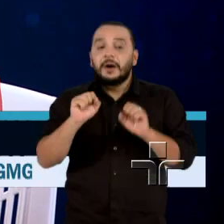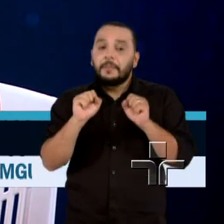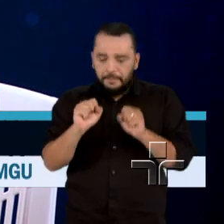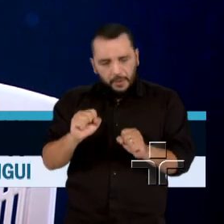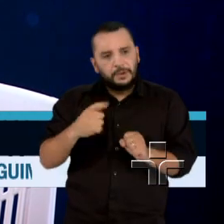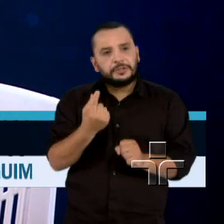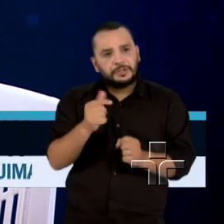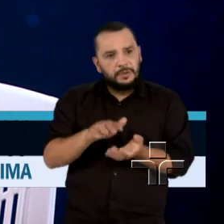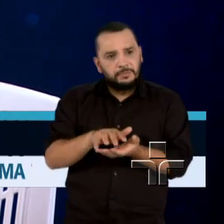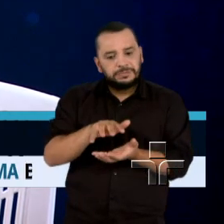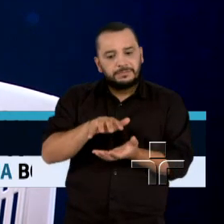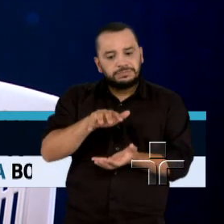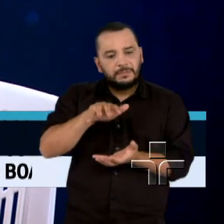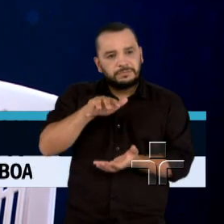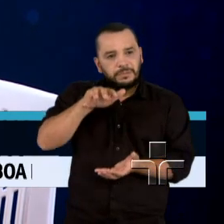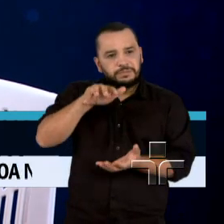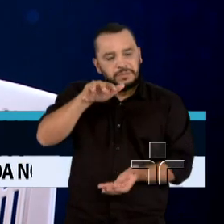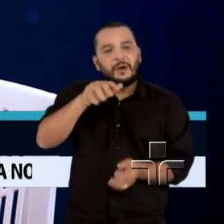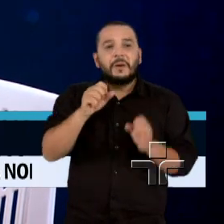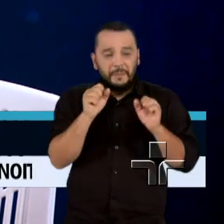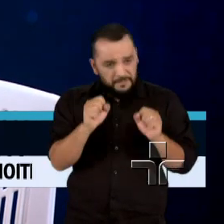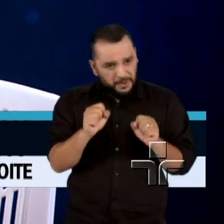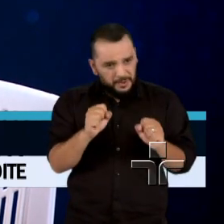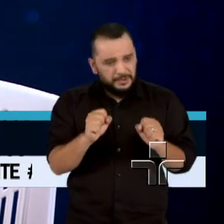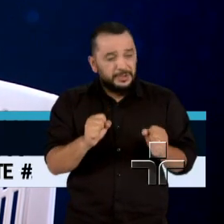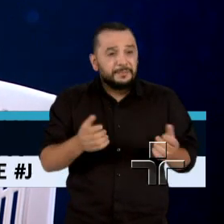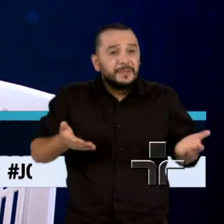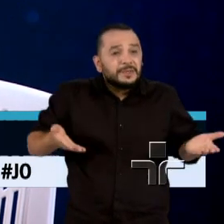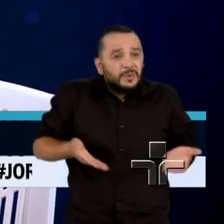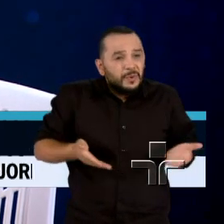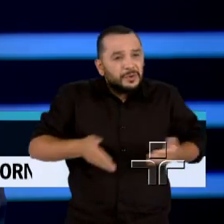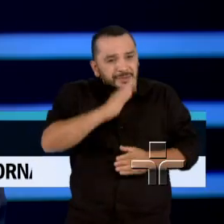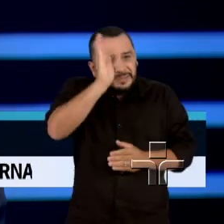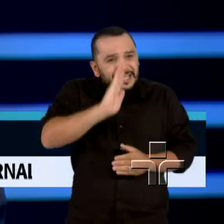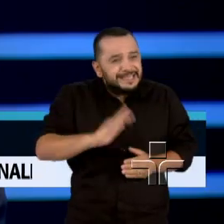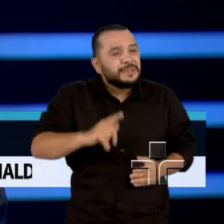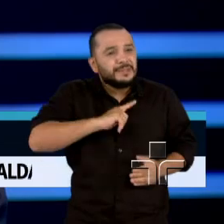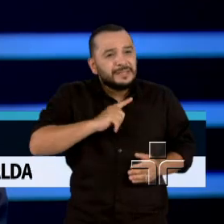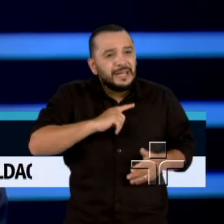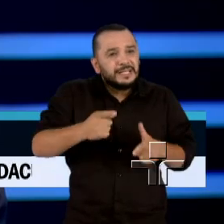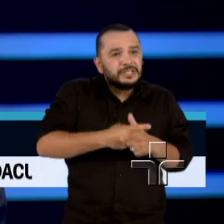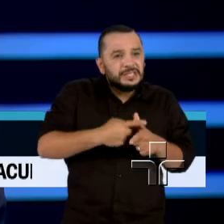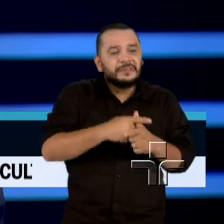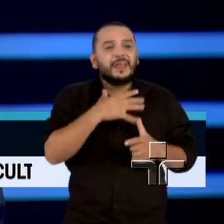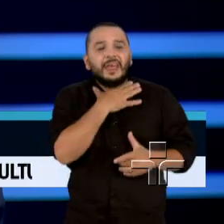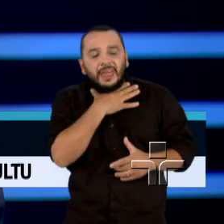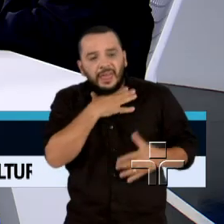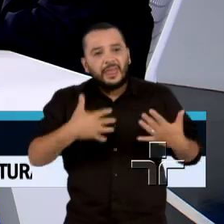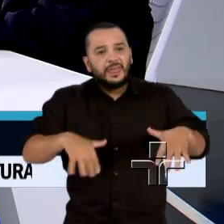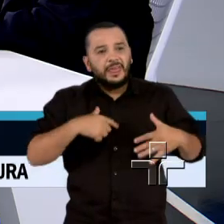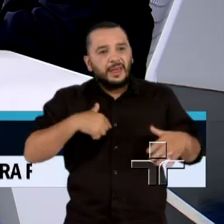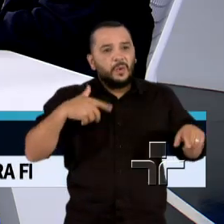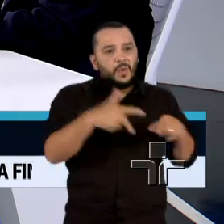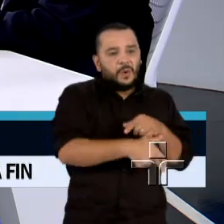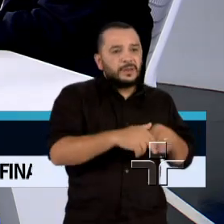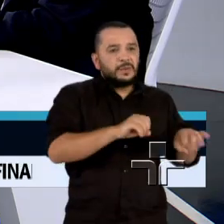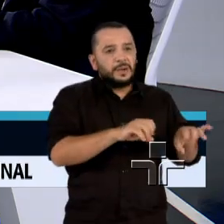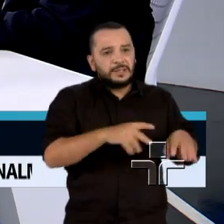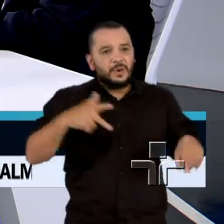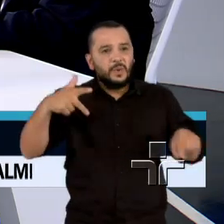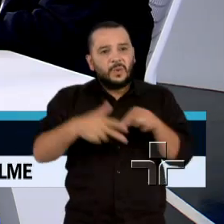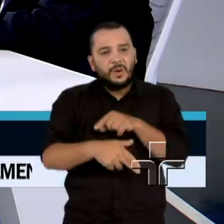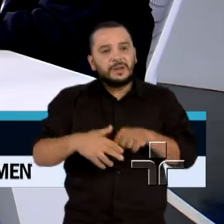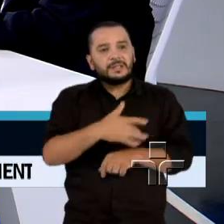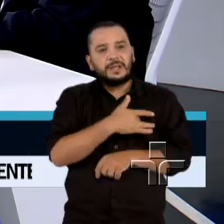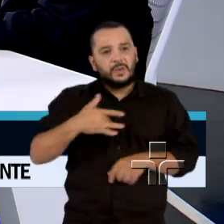existe brecha para ser aumentado, é diante de um aperto fiscal, tantos recursos sendo cortados de educação, saúde, segurança, é óbvio